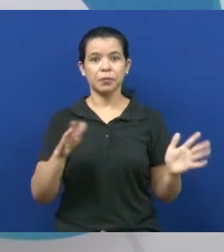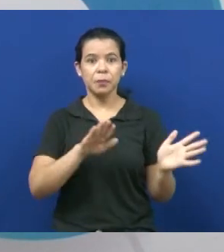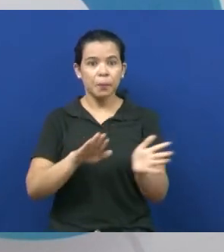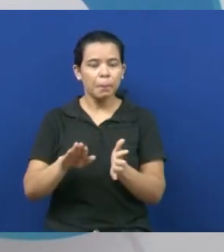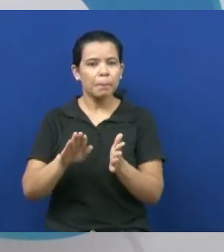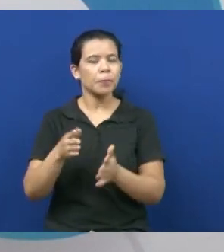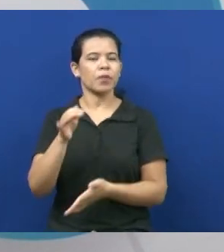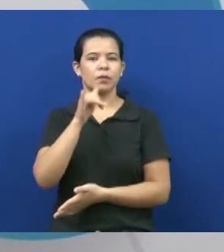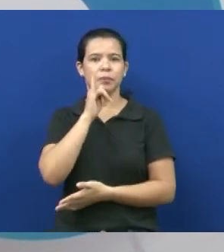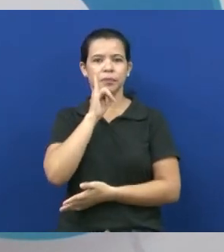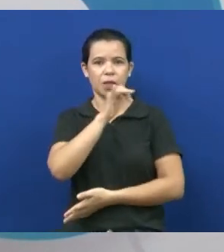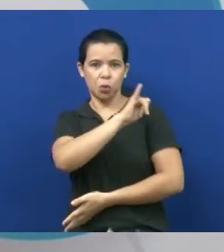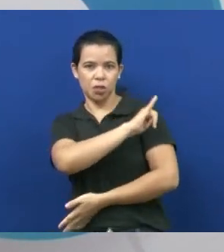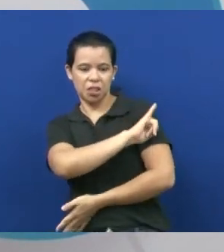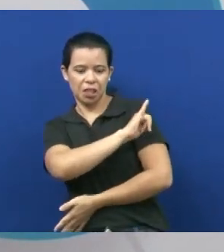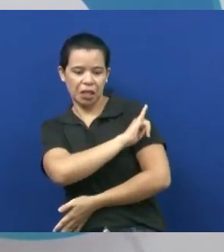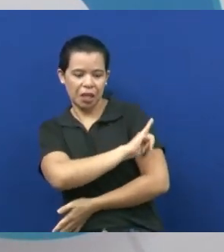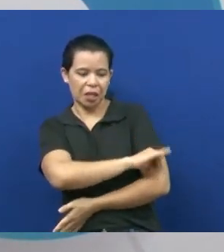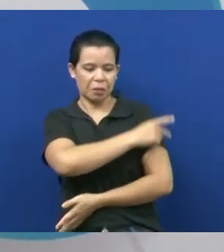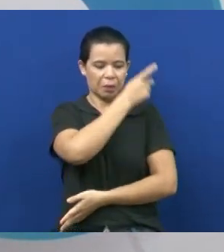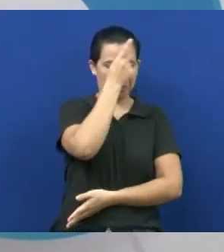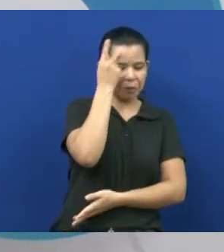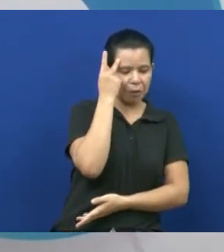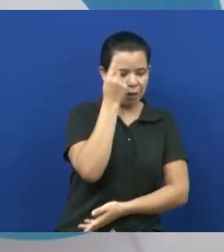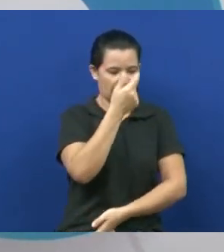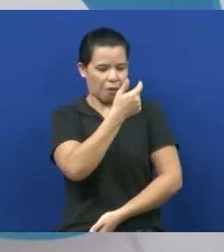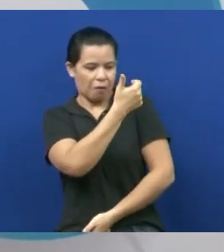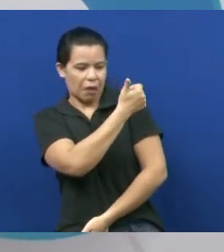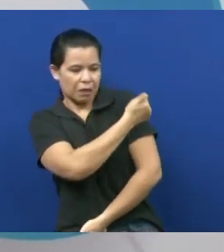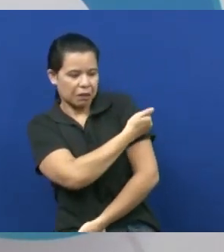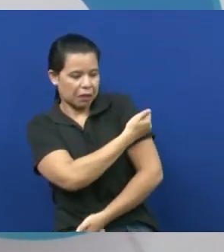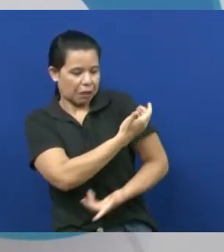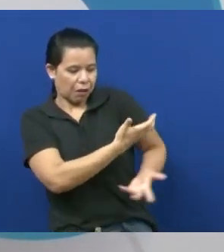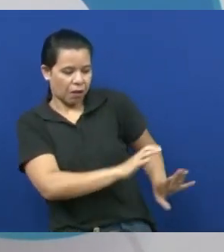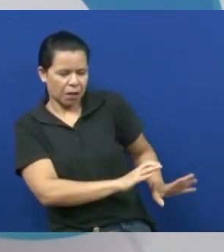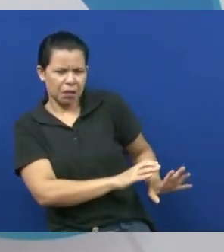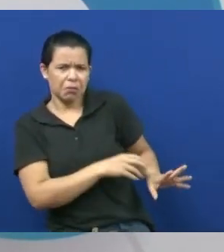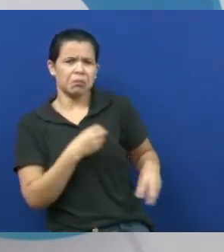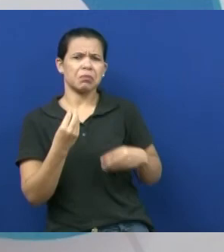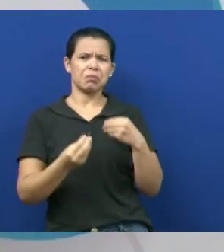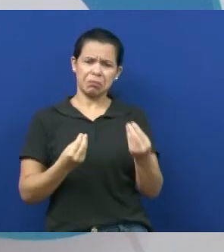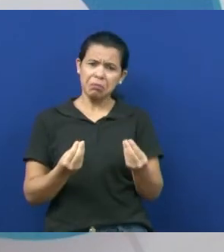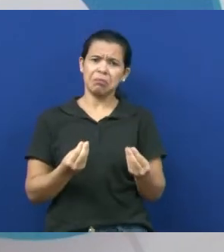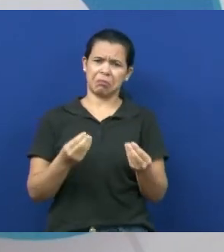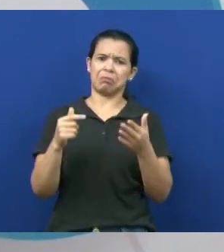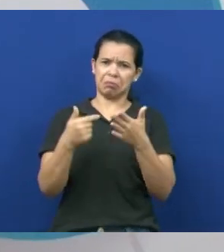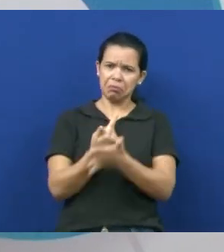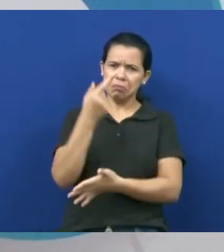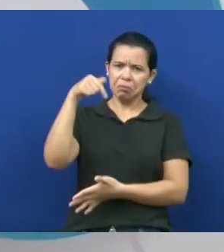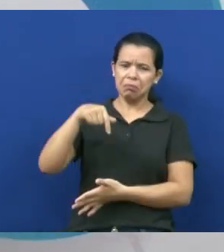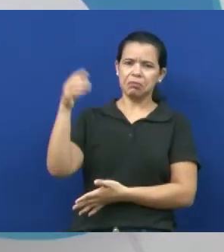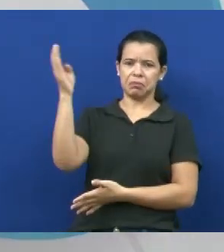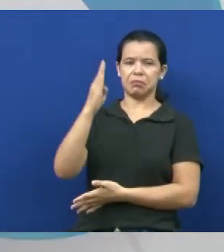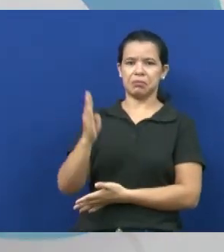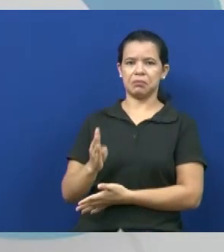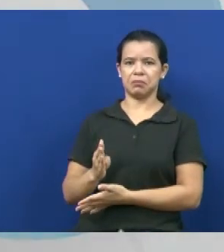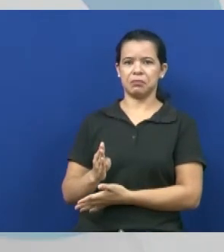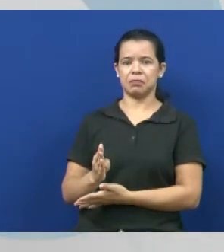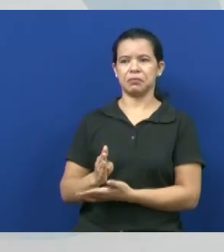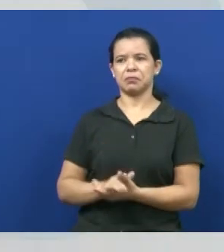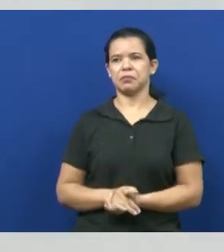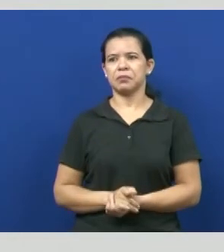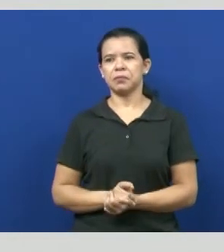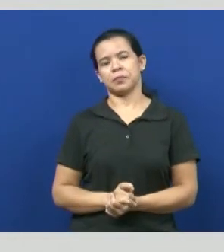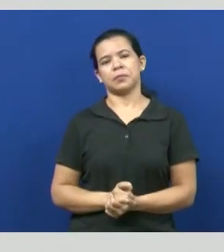gente se revoltar contra uma vacina. Mas aconteceu no Brasil, é coisa do Brasil. Tá, voltando para o nosso